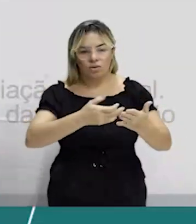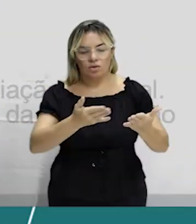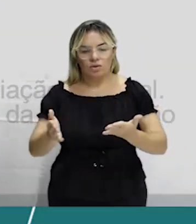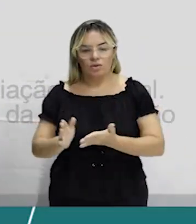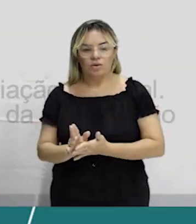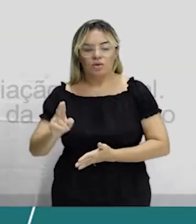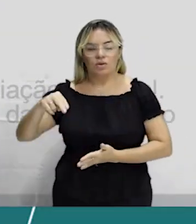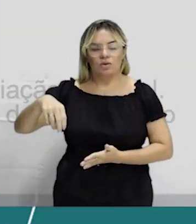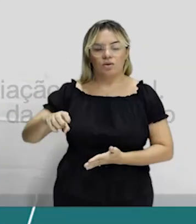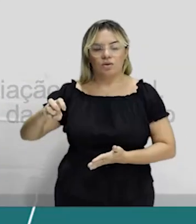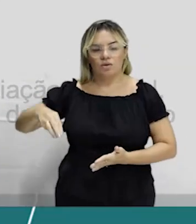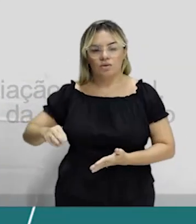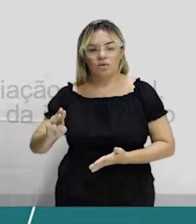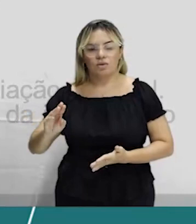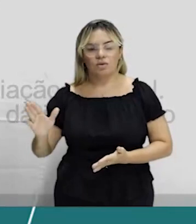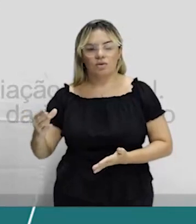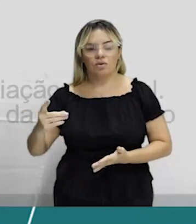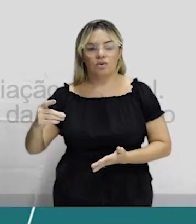O New Deal